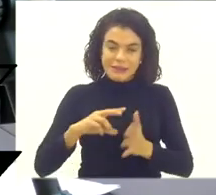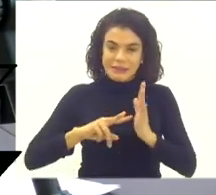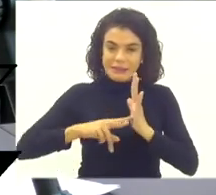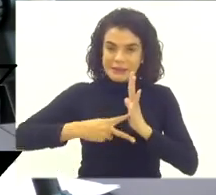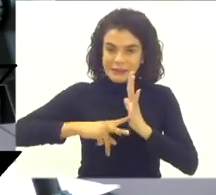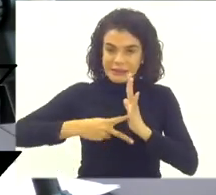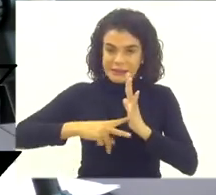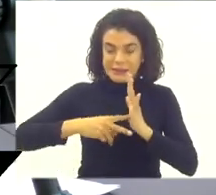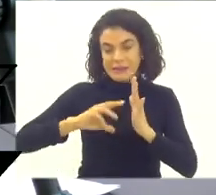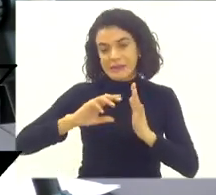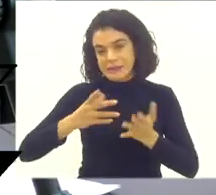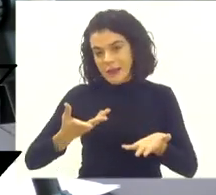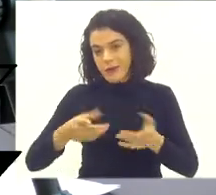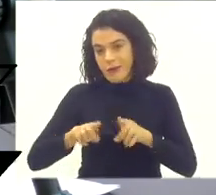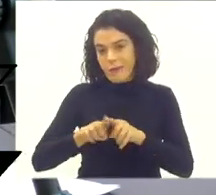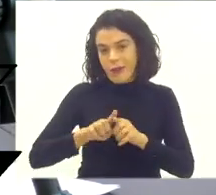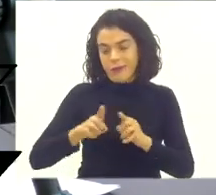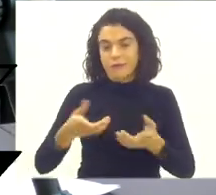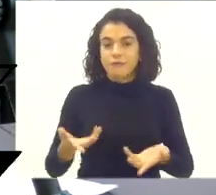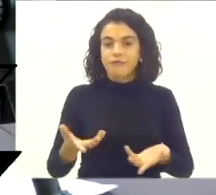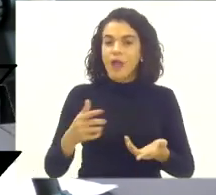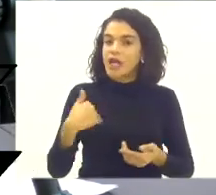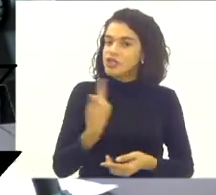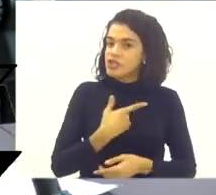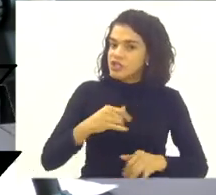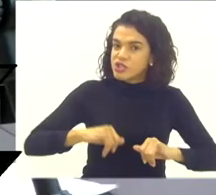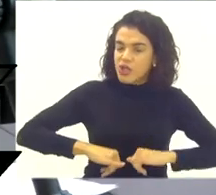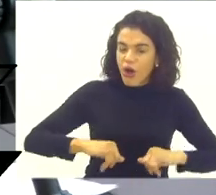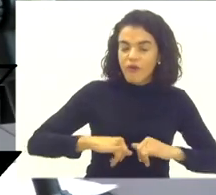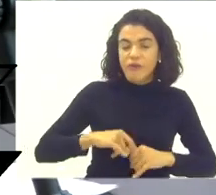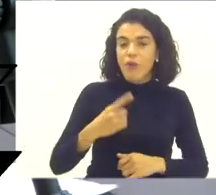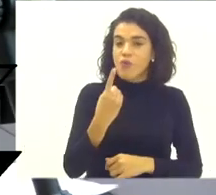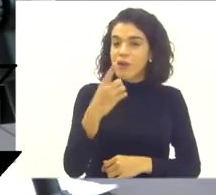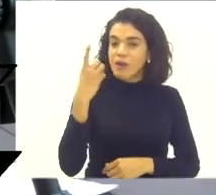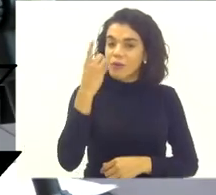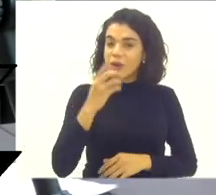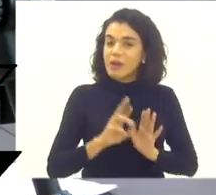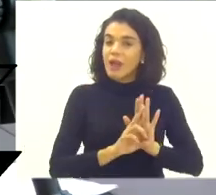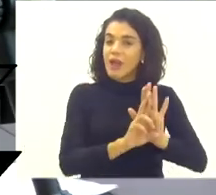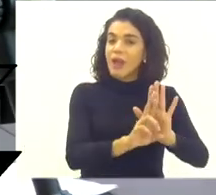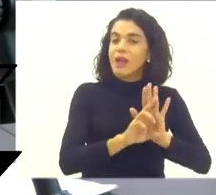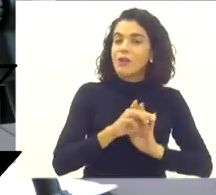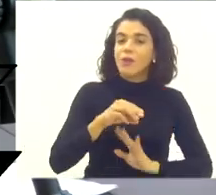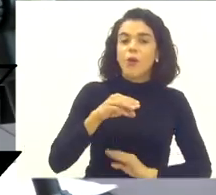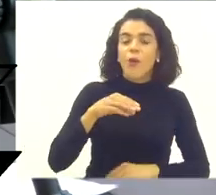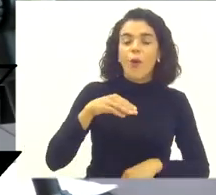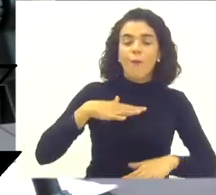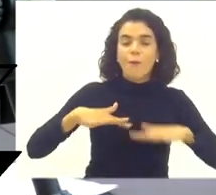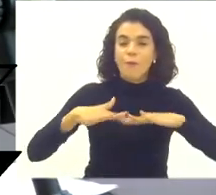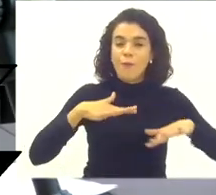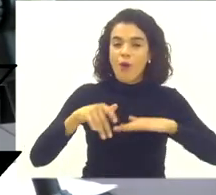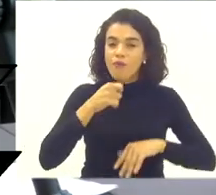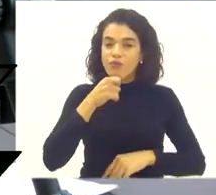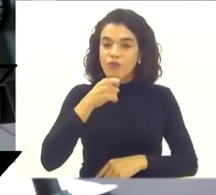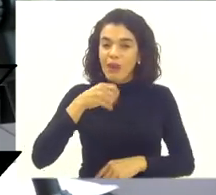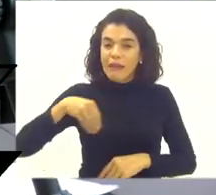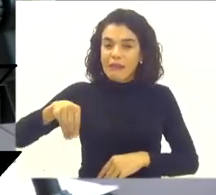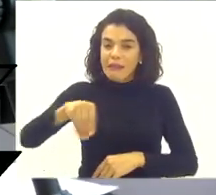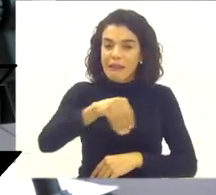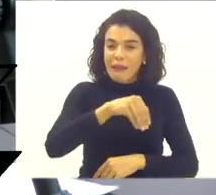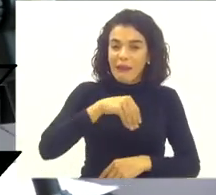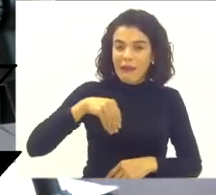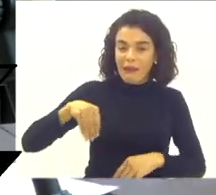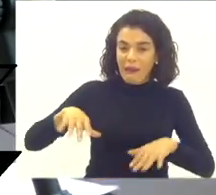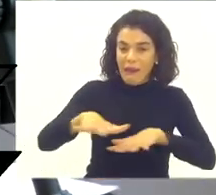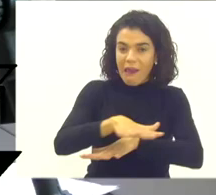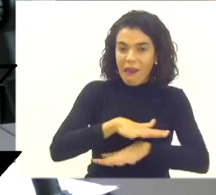a gente conta mulher sofre em qualquer Instância hoje nós temos uma deputada aqui que representa o movimento sem terra então assim ela tá sofrendo e eu tenho